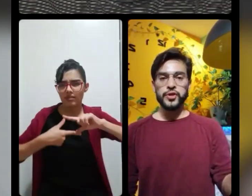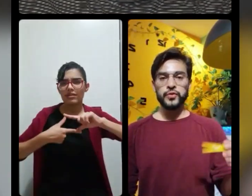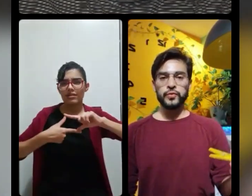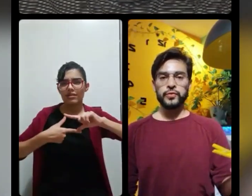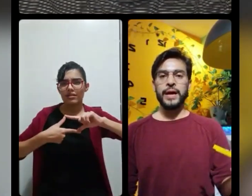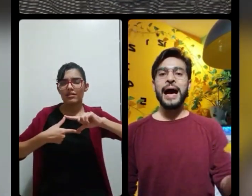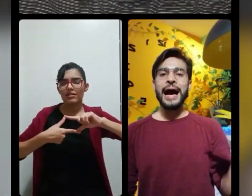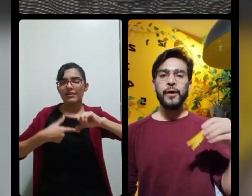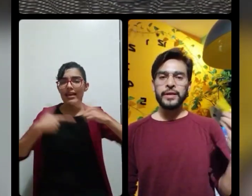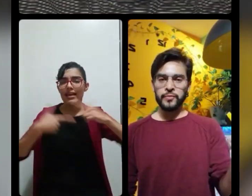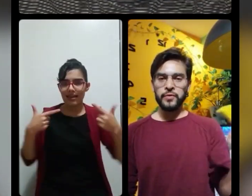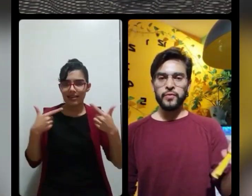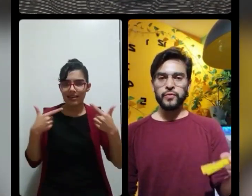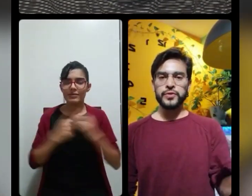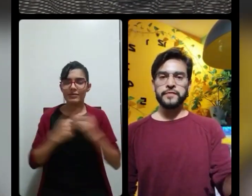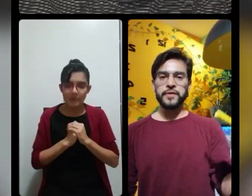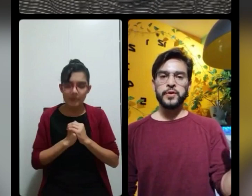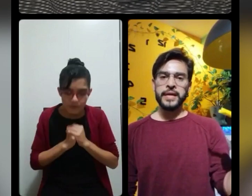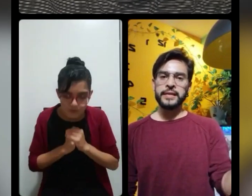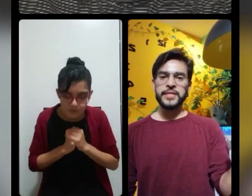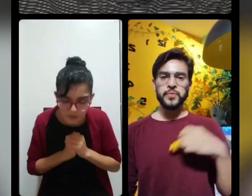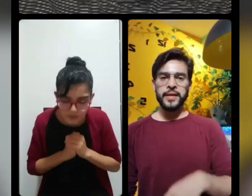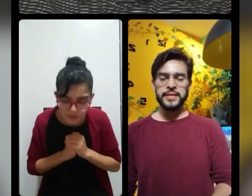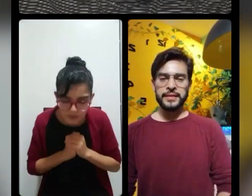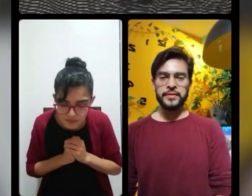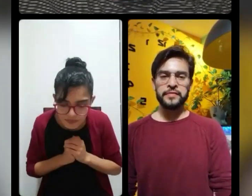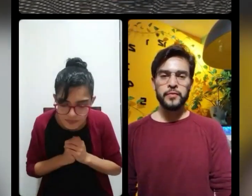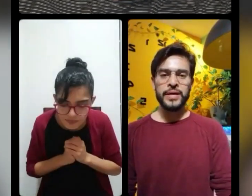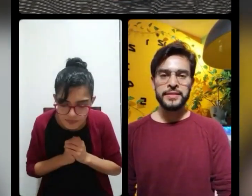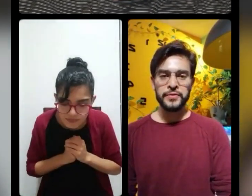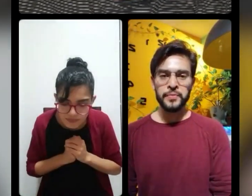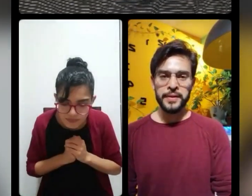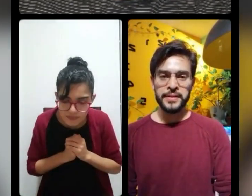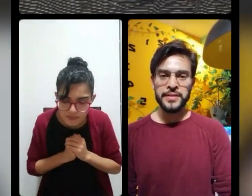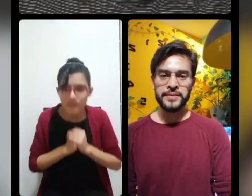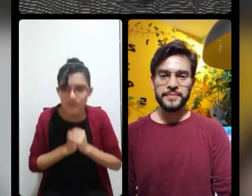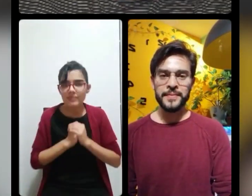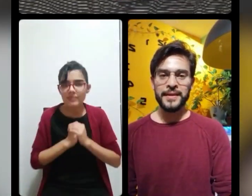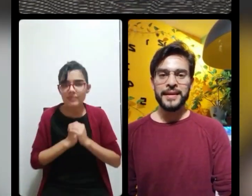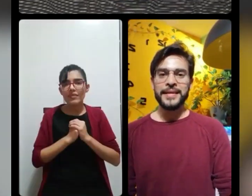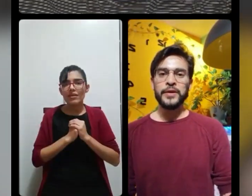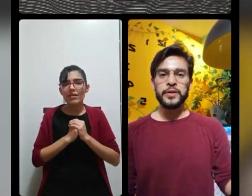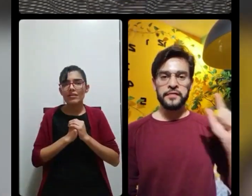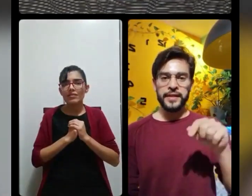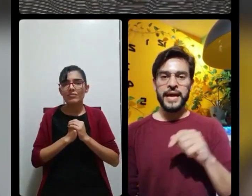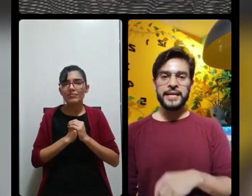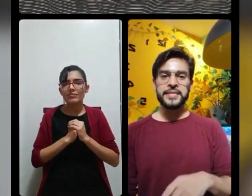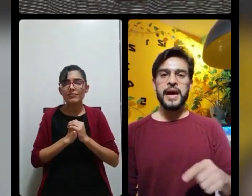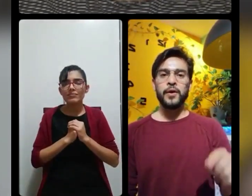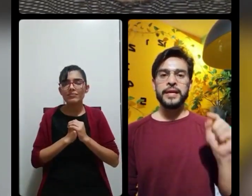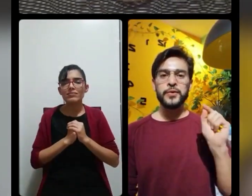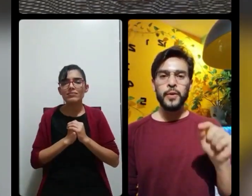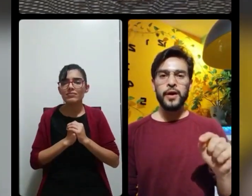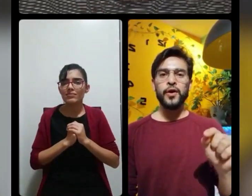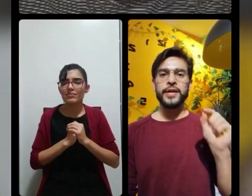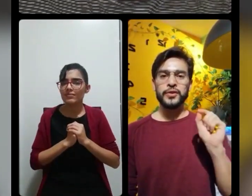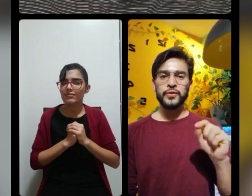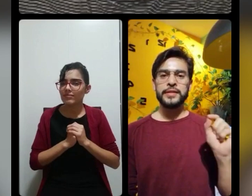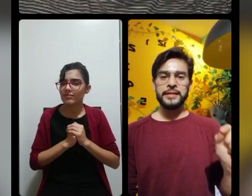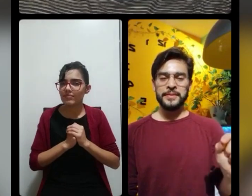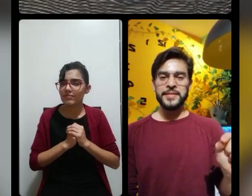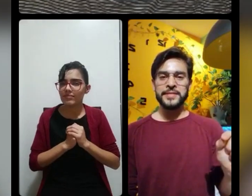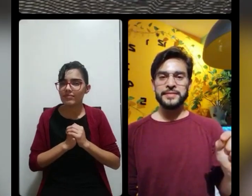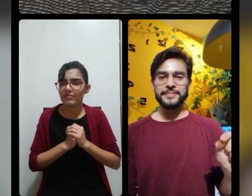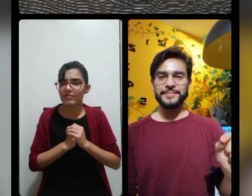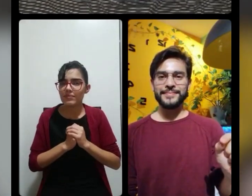professor substituto, a aula do meu concurso foi Modernismo Brasileiro e Vanguardas Europeias. E eu tive que dar essa aula em 1 hora.